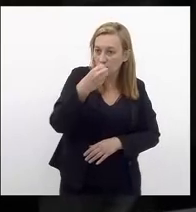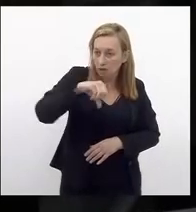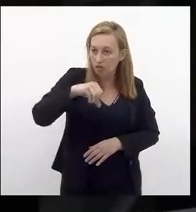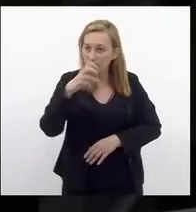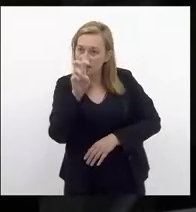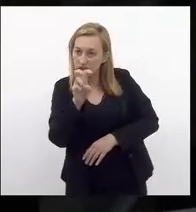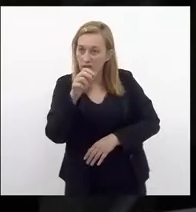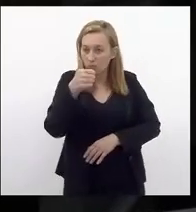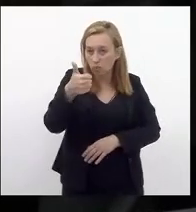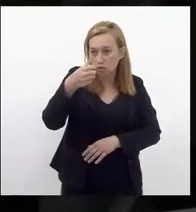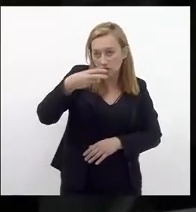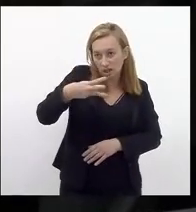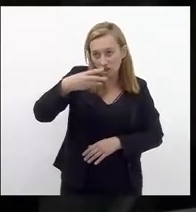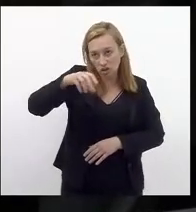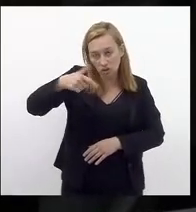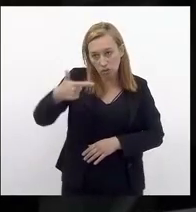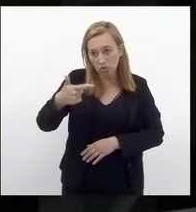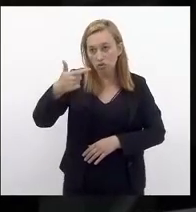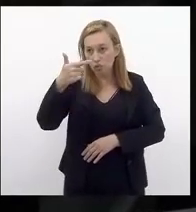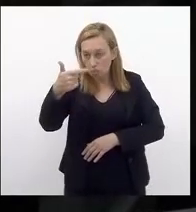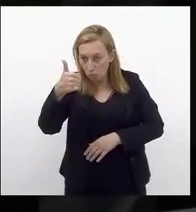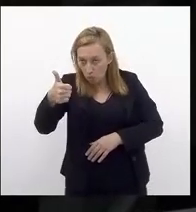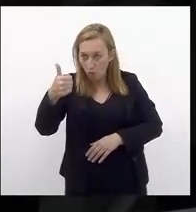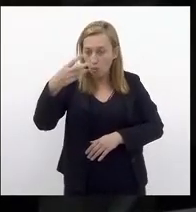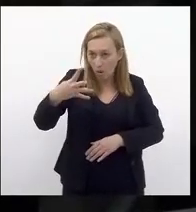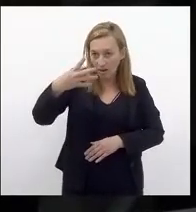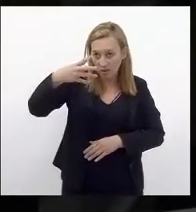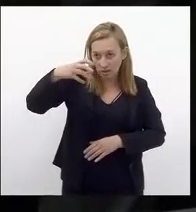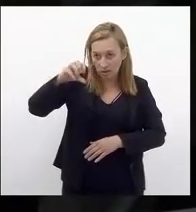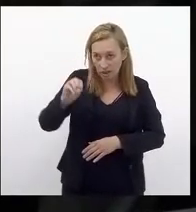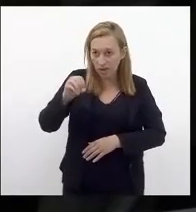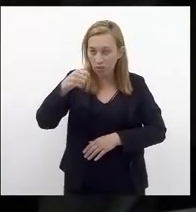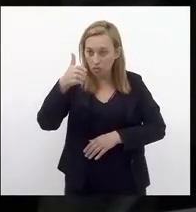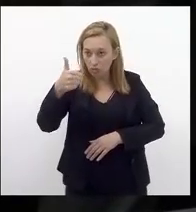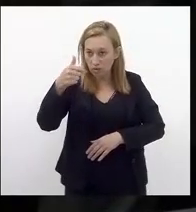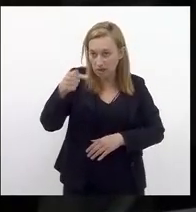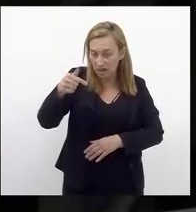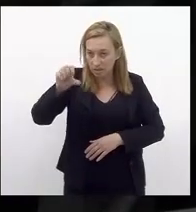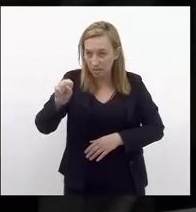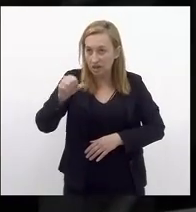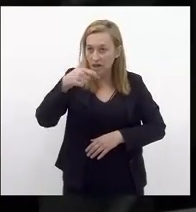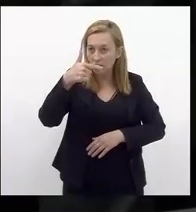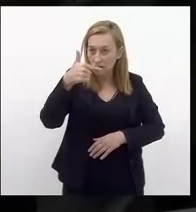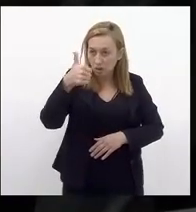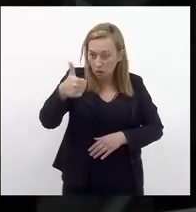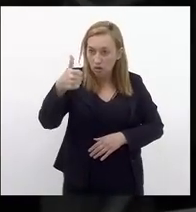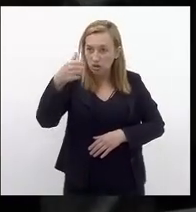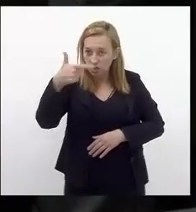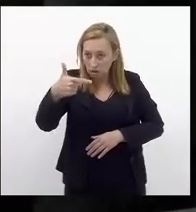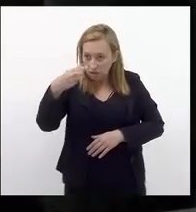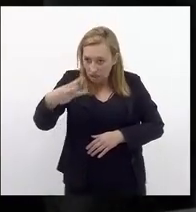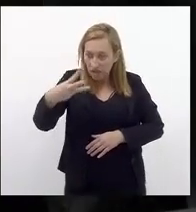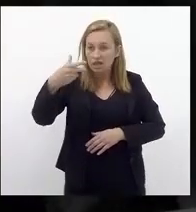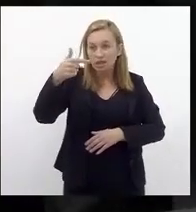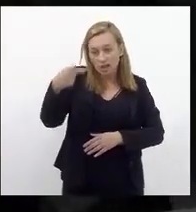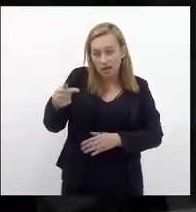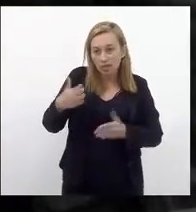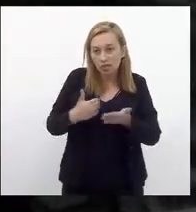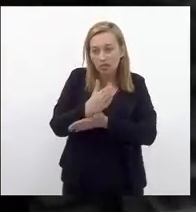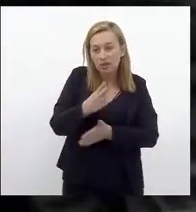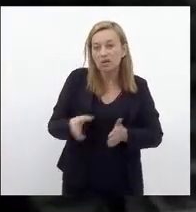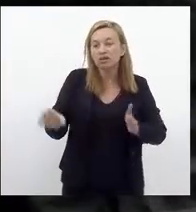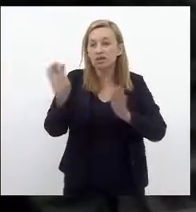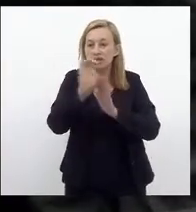95 13 214 mil 7572 37 pela aprovação